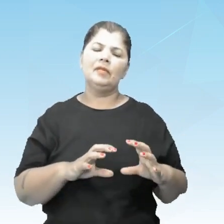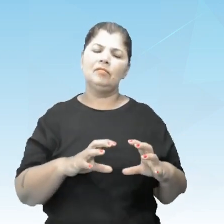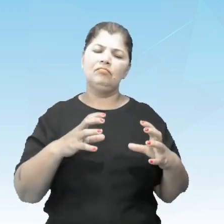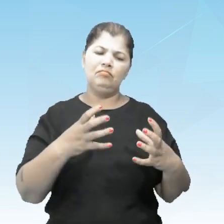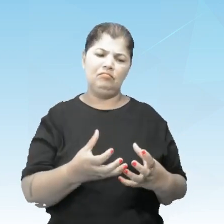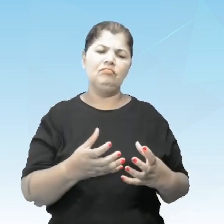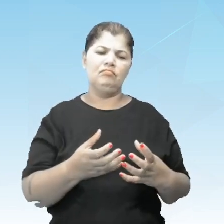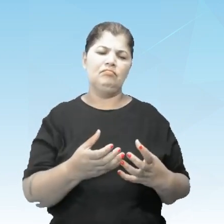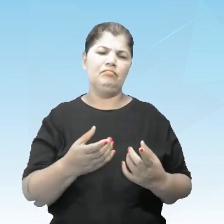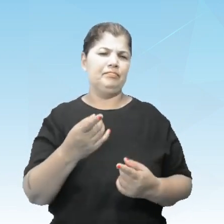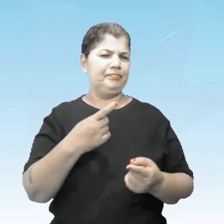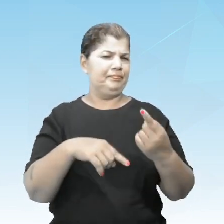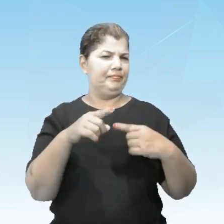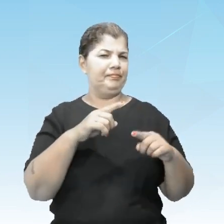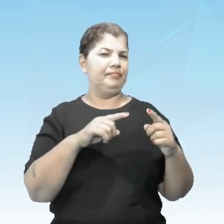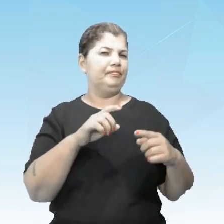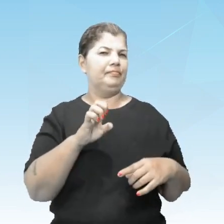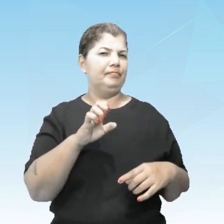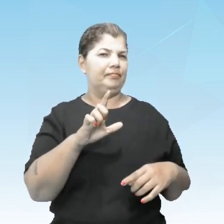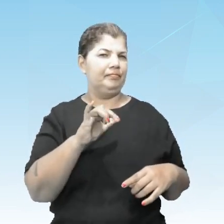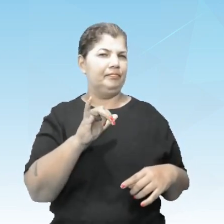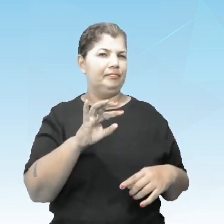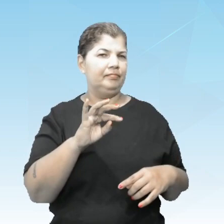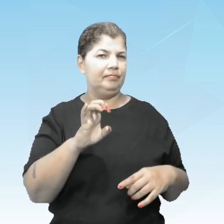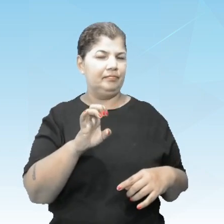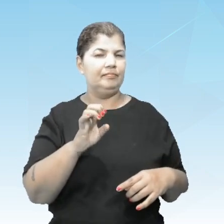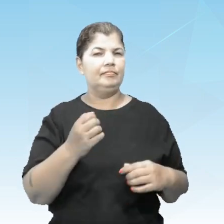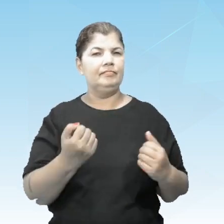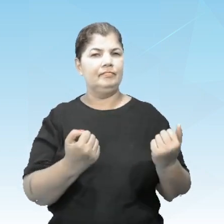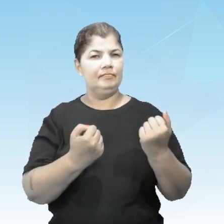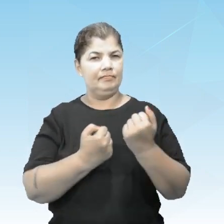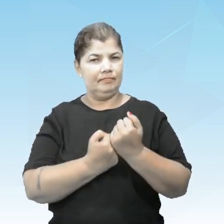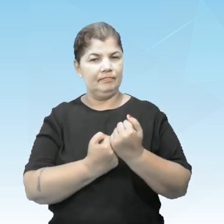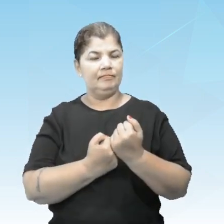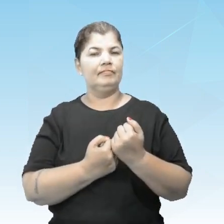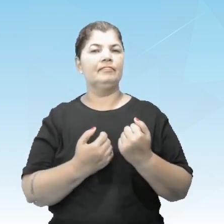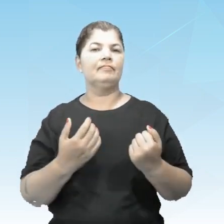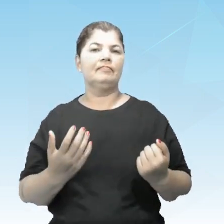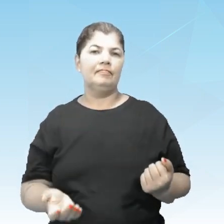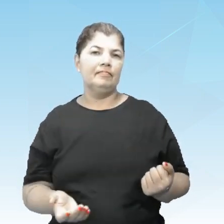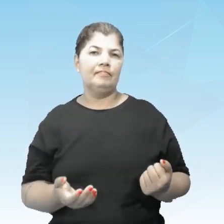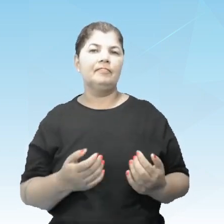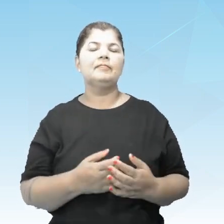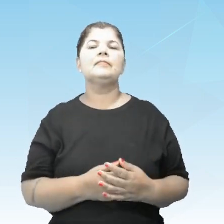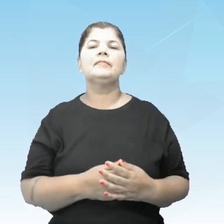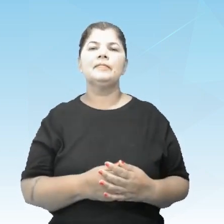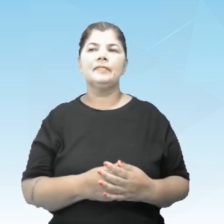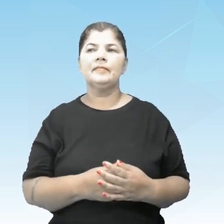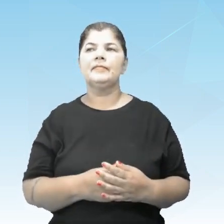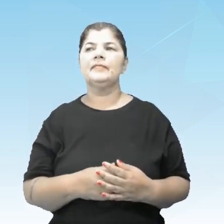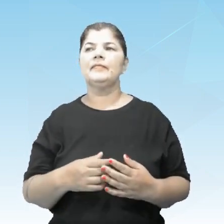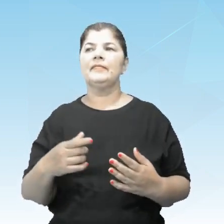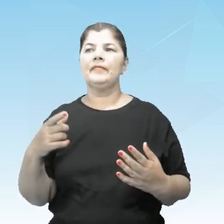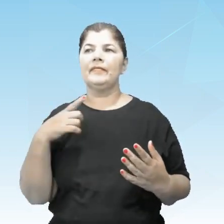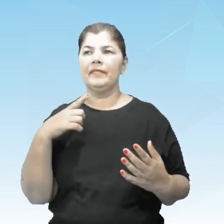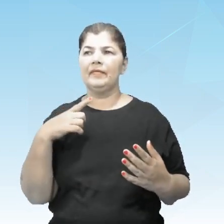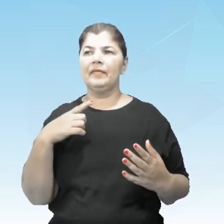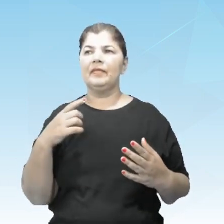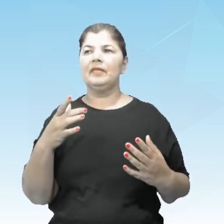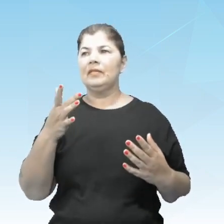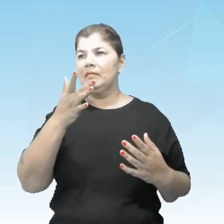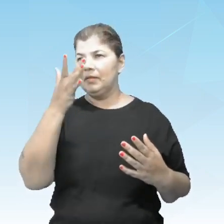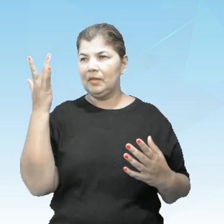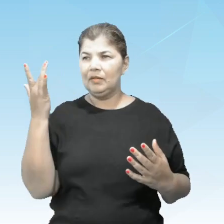elas apoiam, né? Então vocês vão ter aí, na realidade, os mártires da Revolução